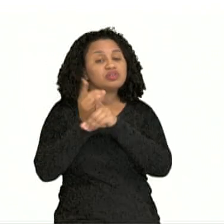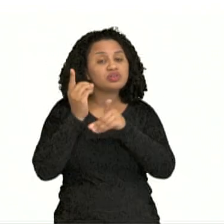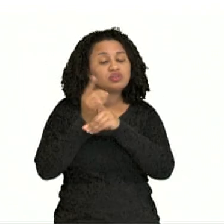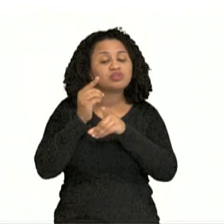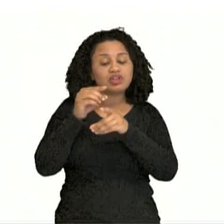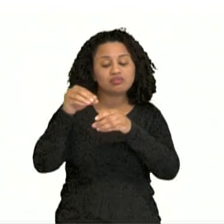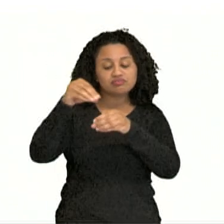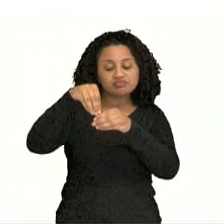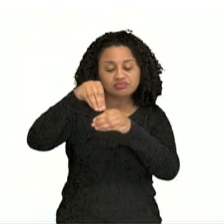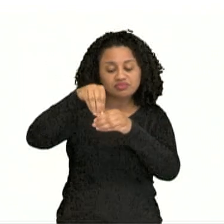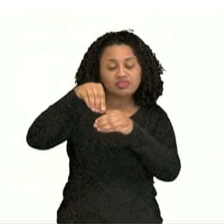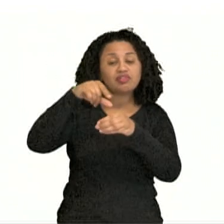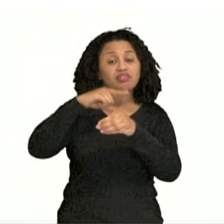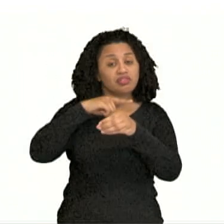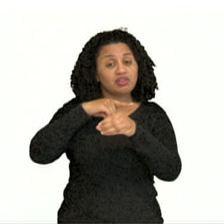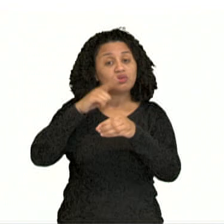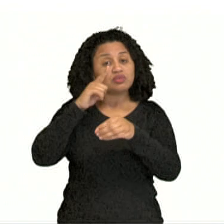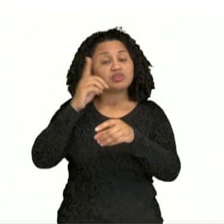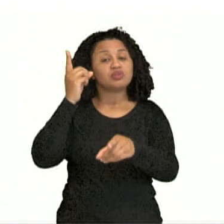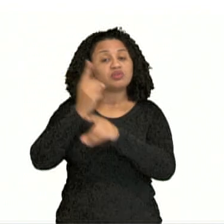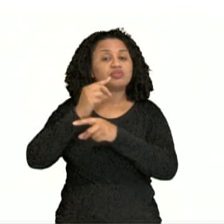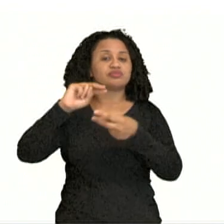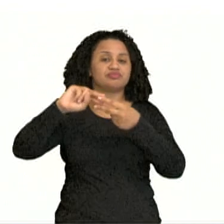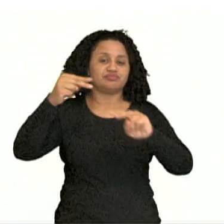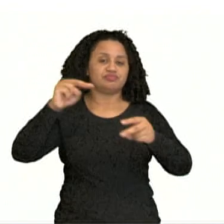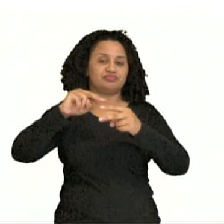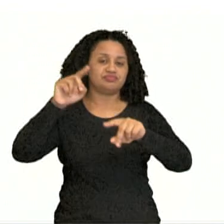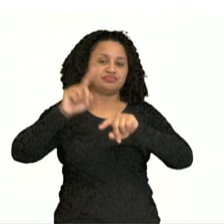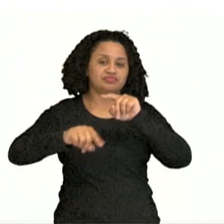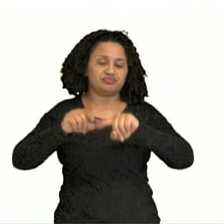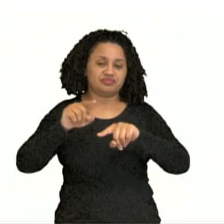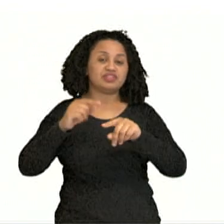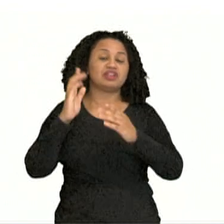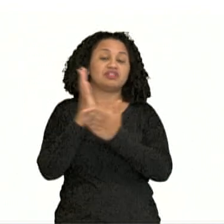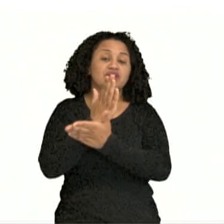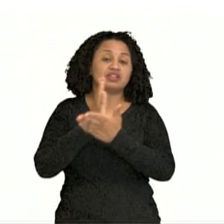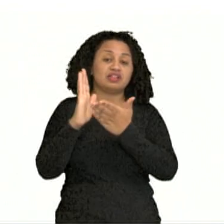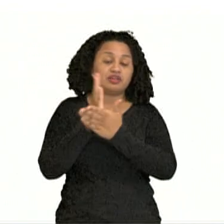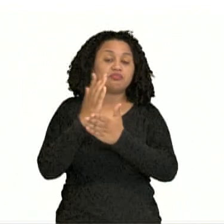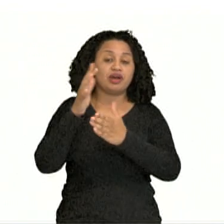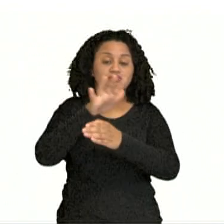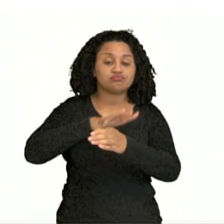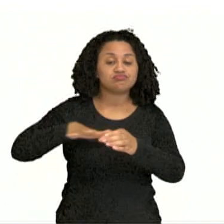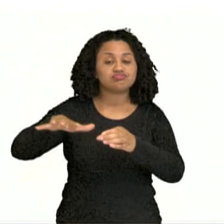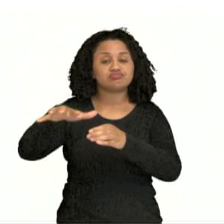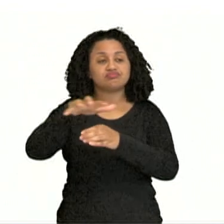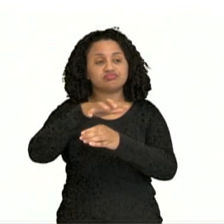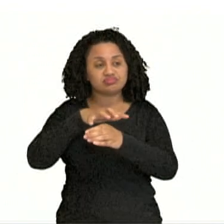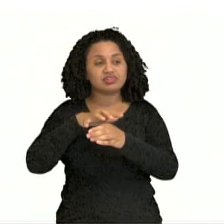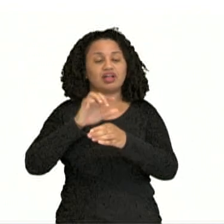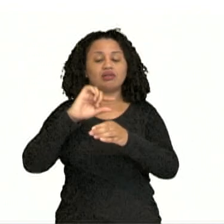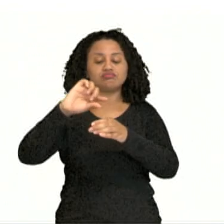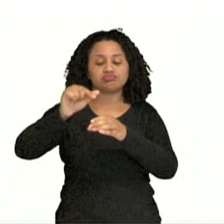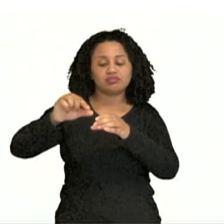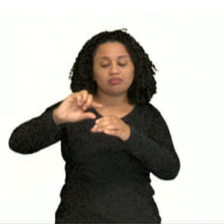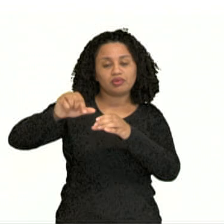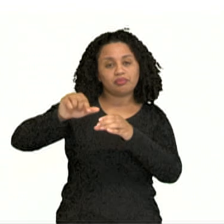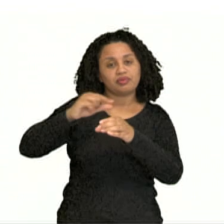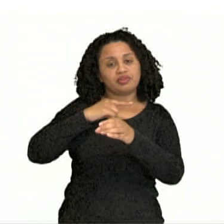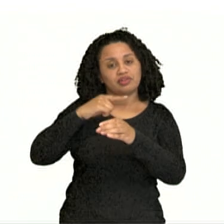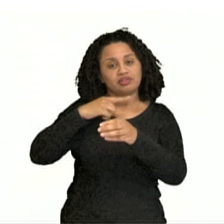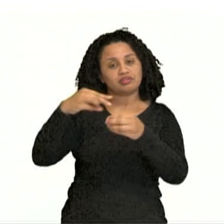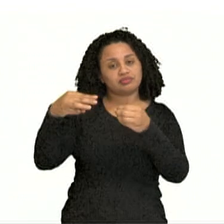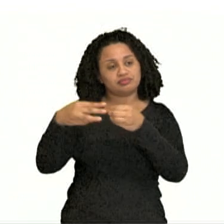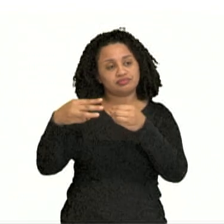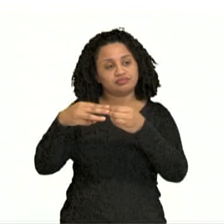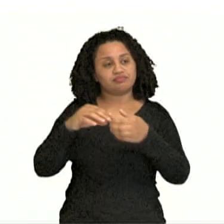material genético dessa espécie. Ou seja, ele está separado das demais organelas dessa célula.